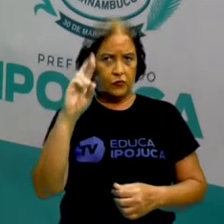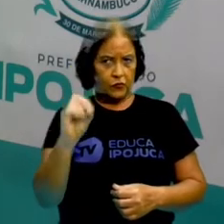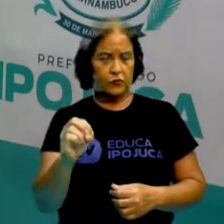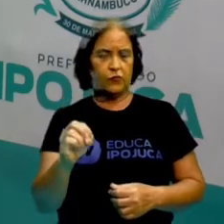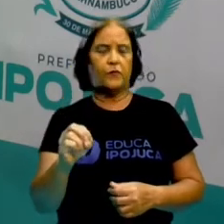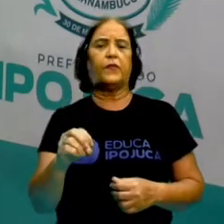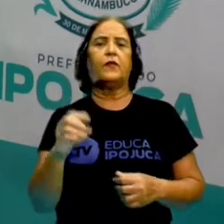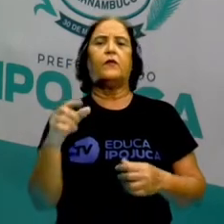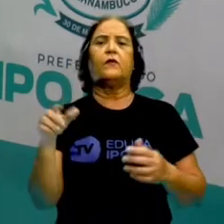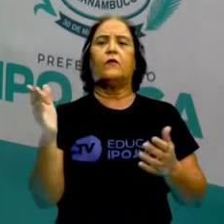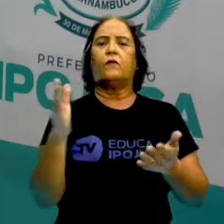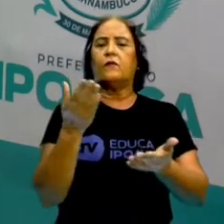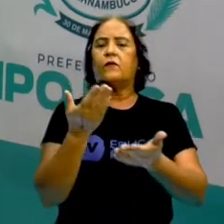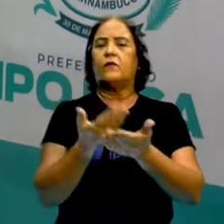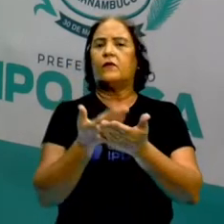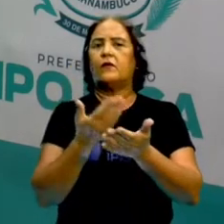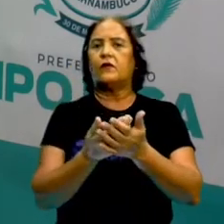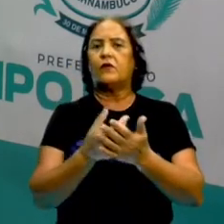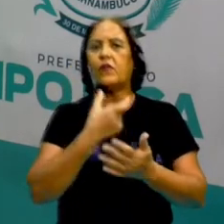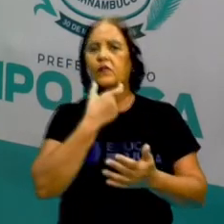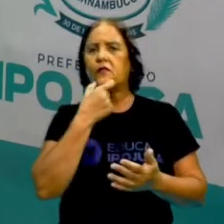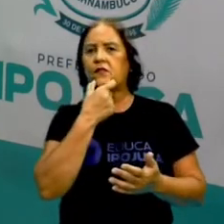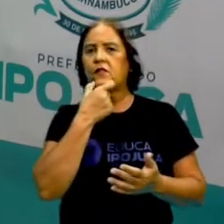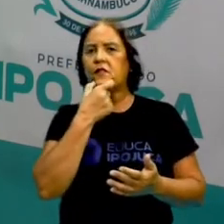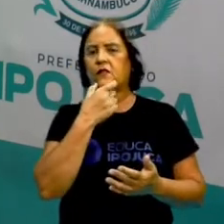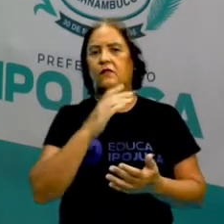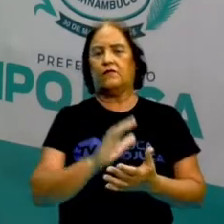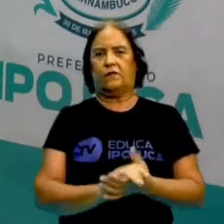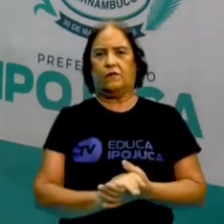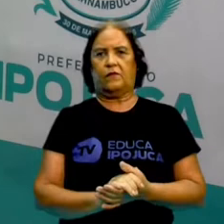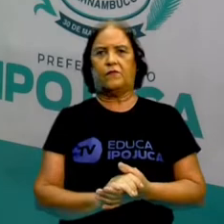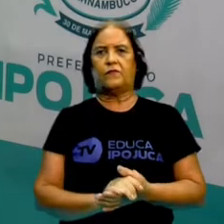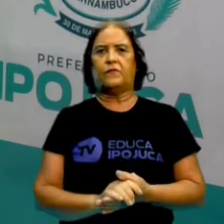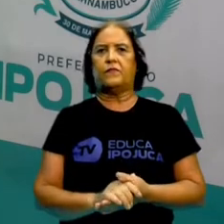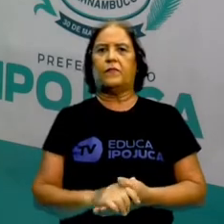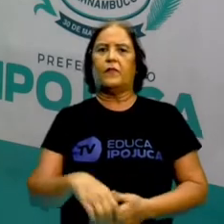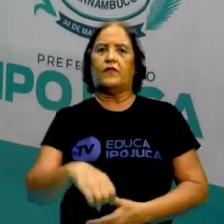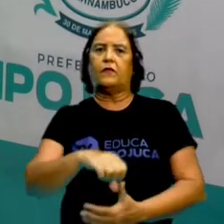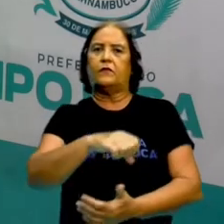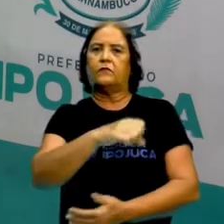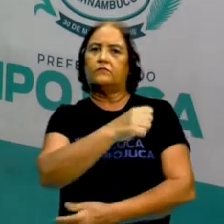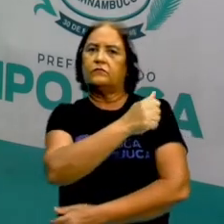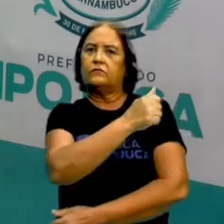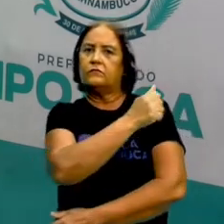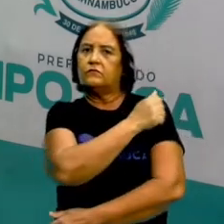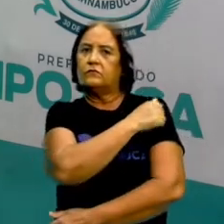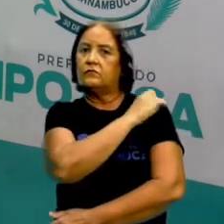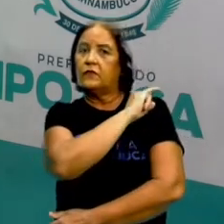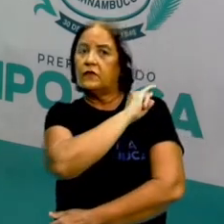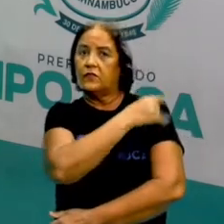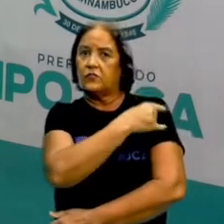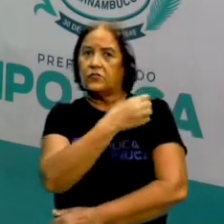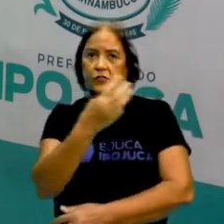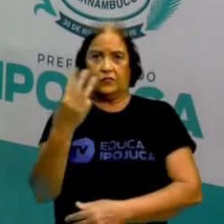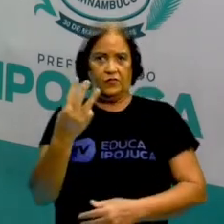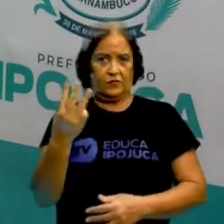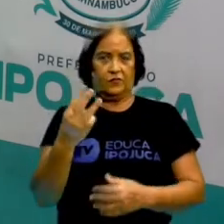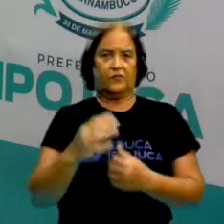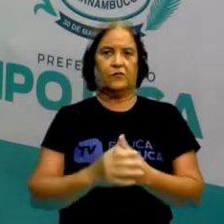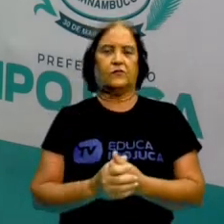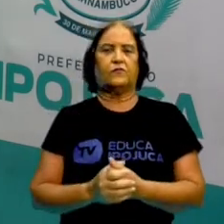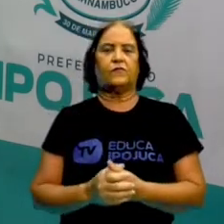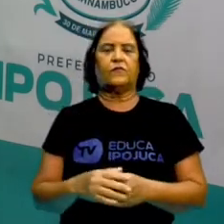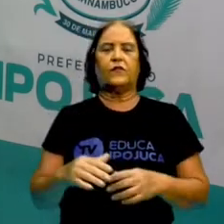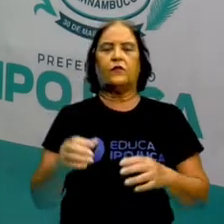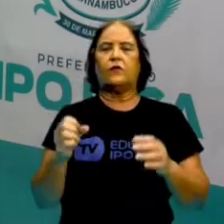inglesa. Welcome! Então, meus queridos alunos do EJA 3, nosso conteúdo de hoje ele é